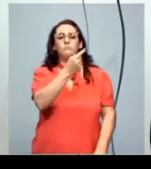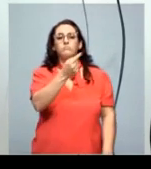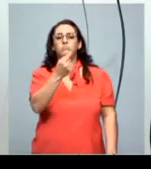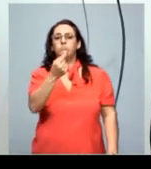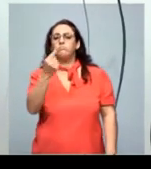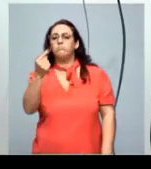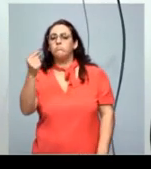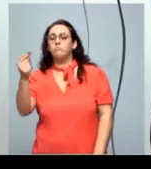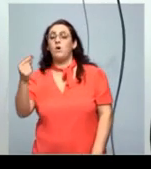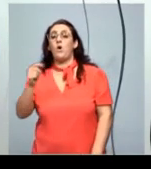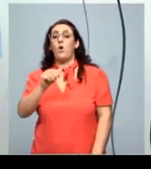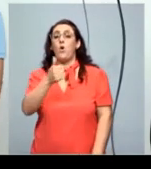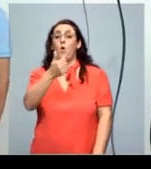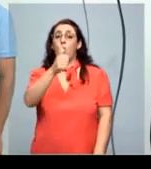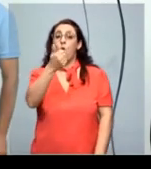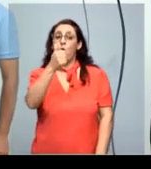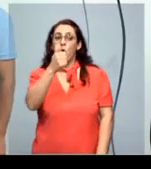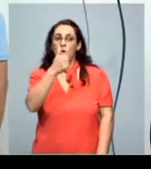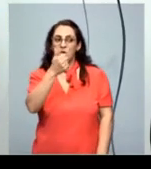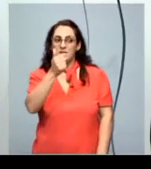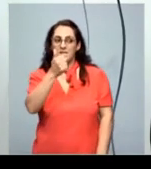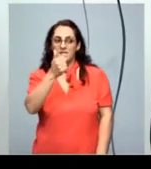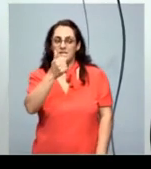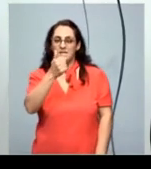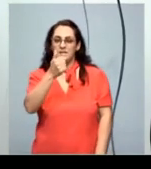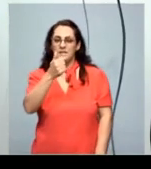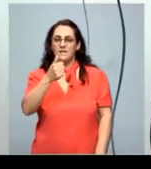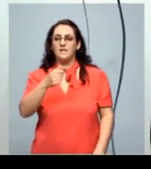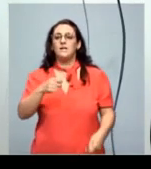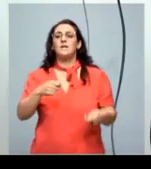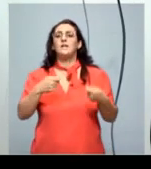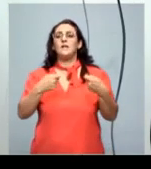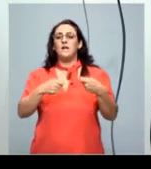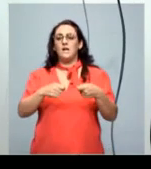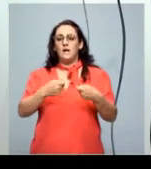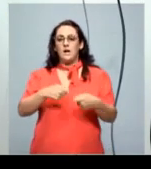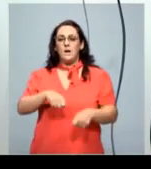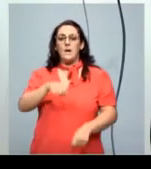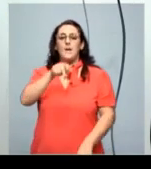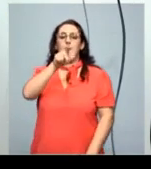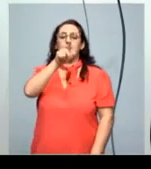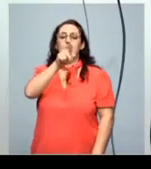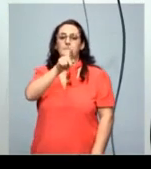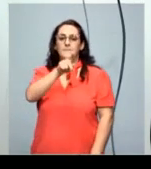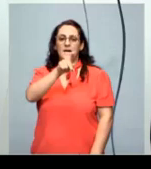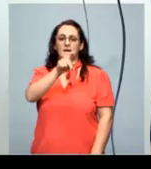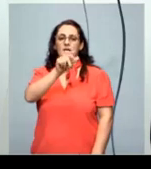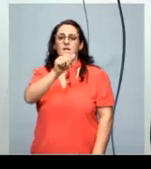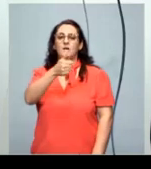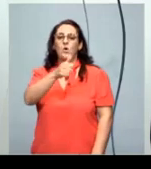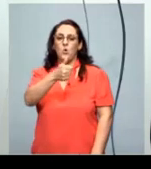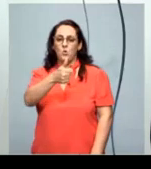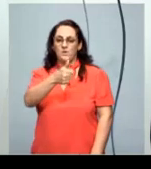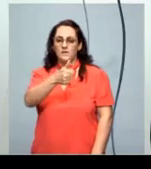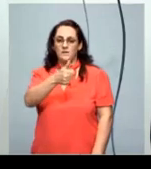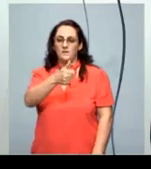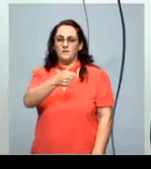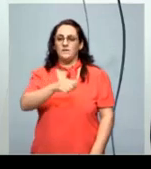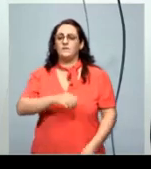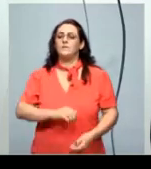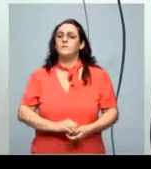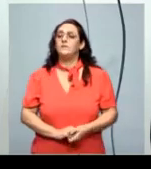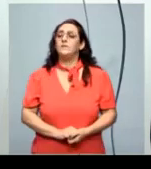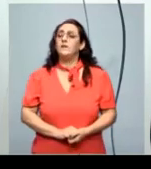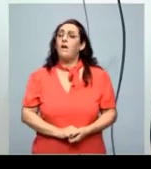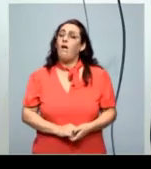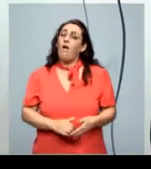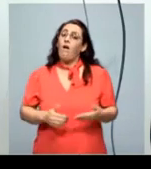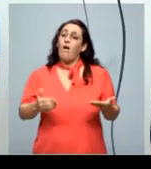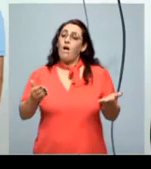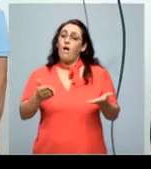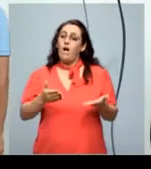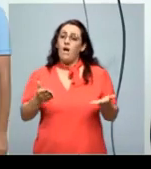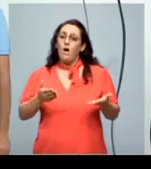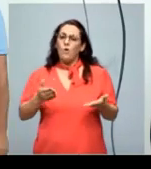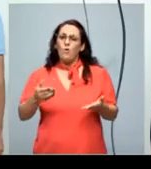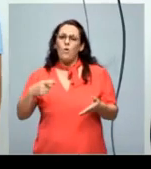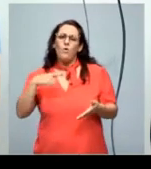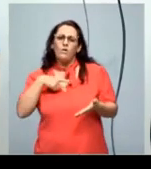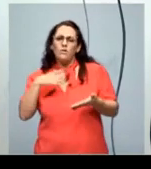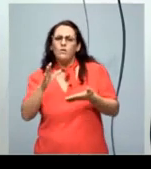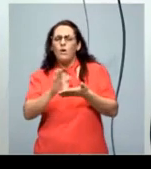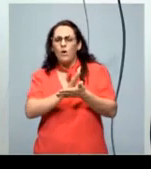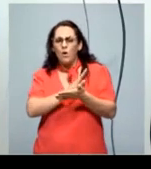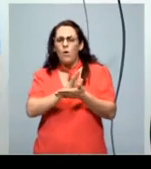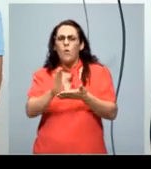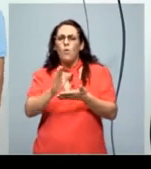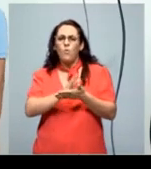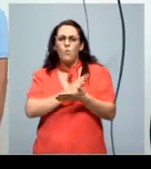11 letras. Então, nós vamos ter uma permutação de 11 letras. Só que agora nós temos algumas